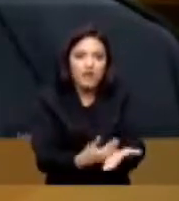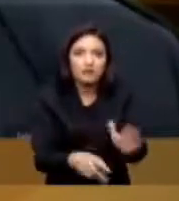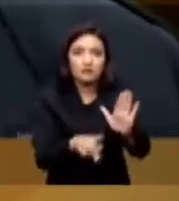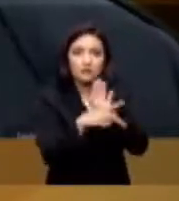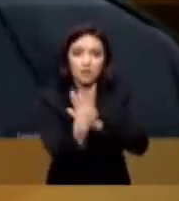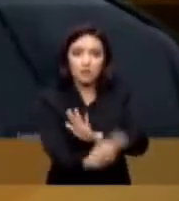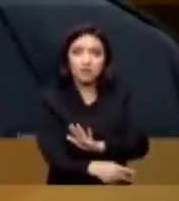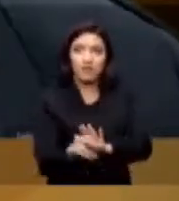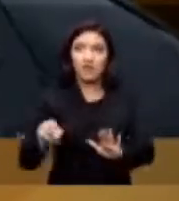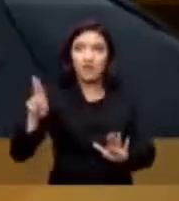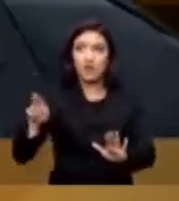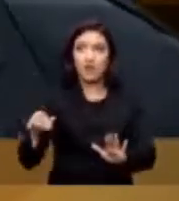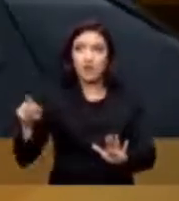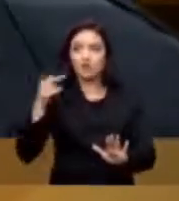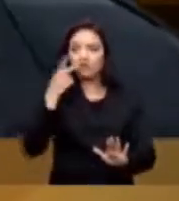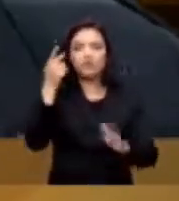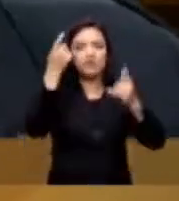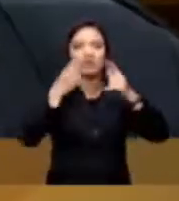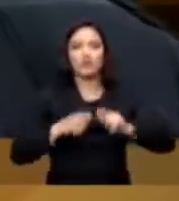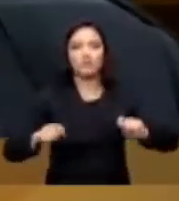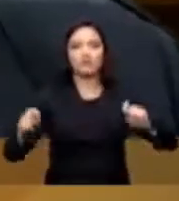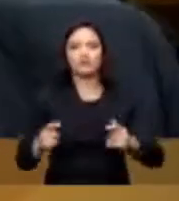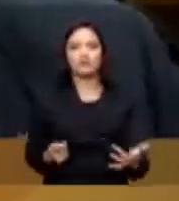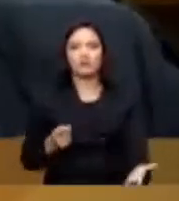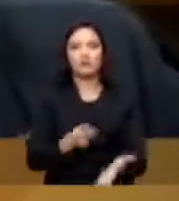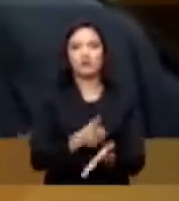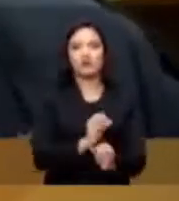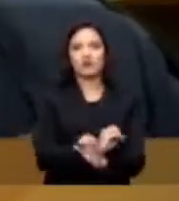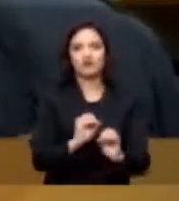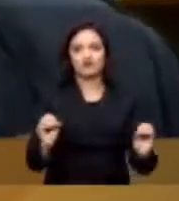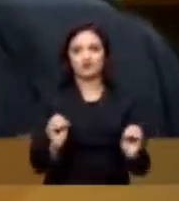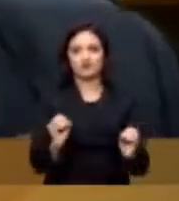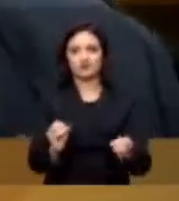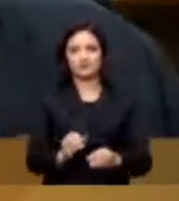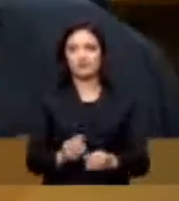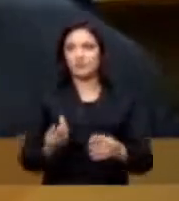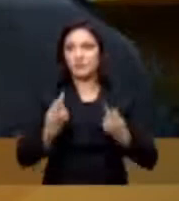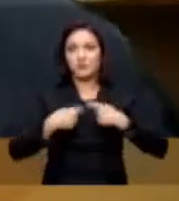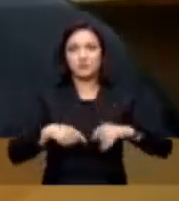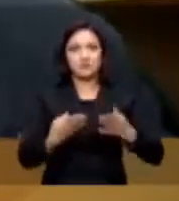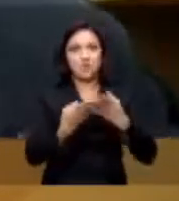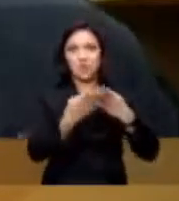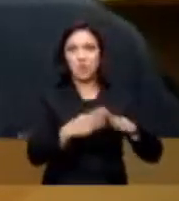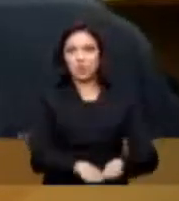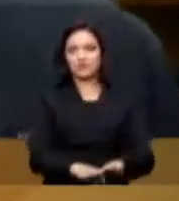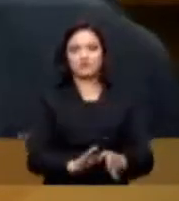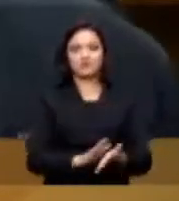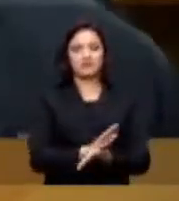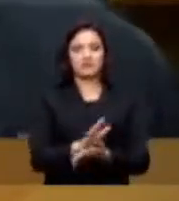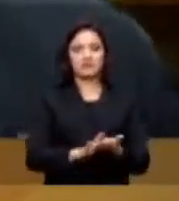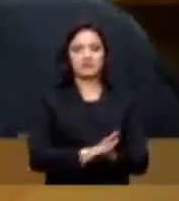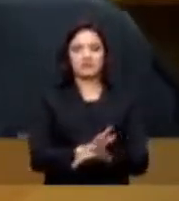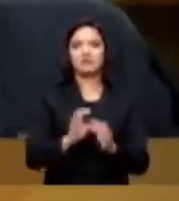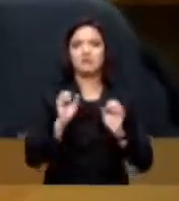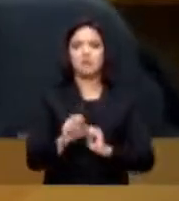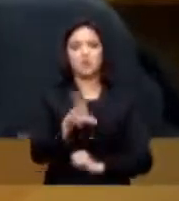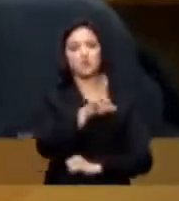a possibilidade, o dever de pagamento de compensação financeira pela